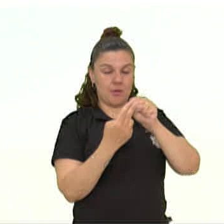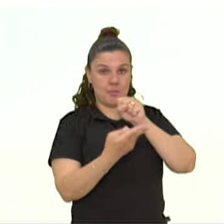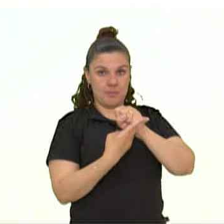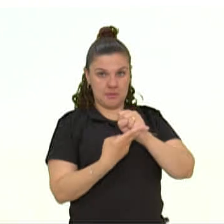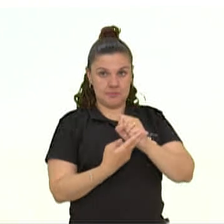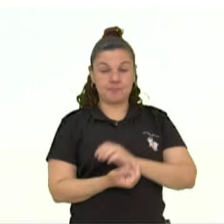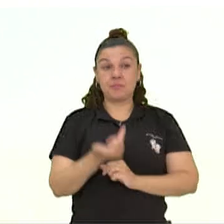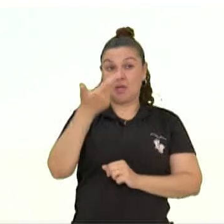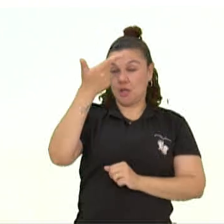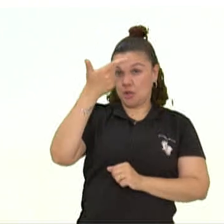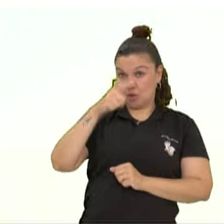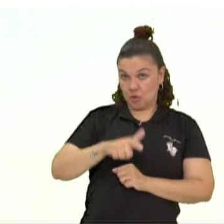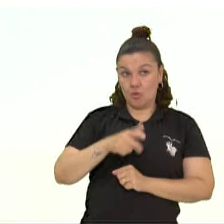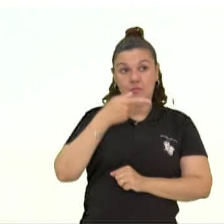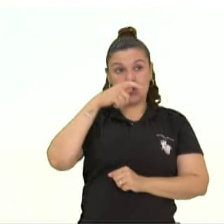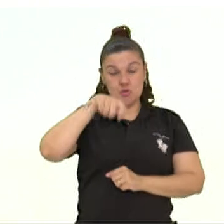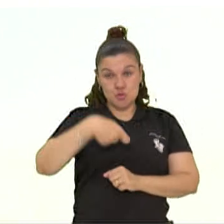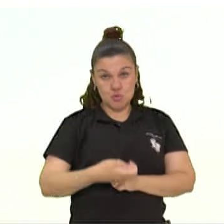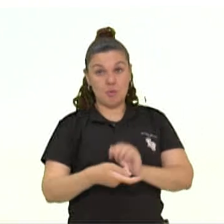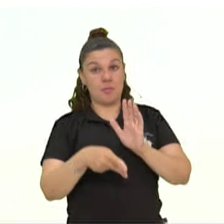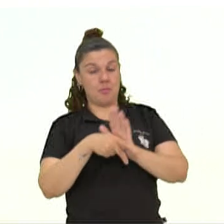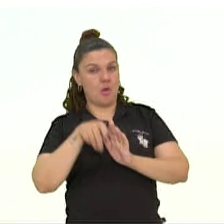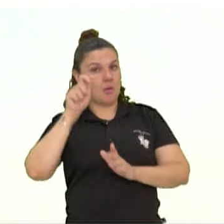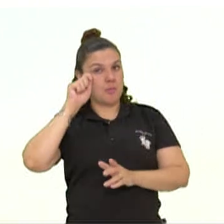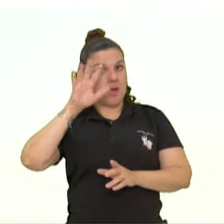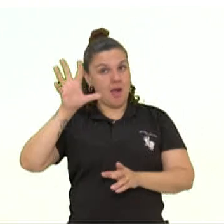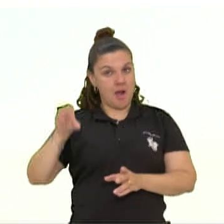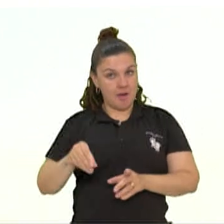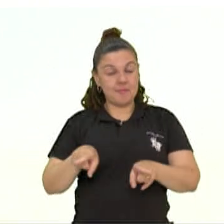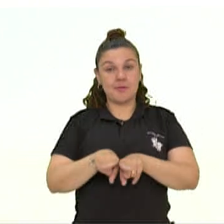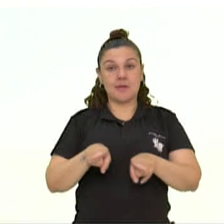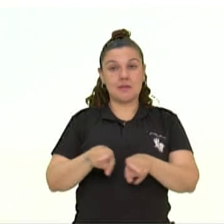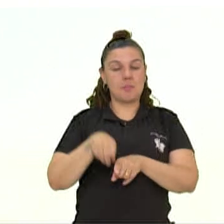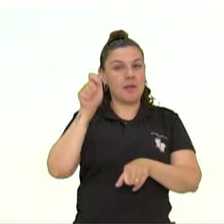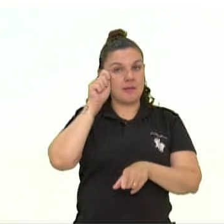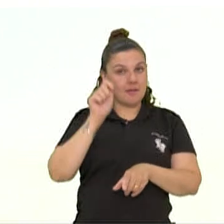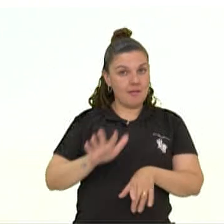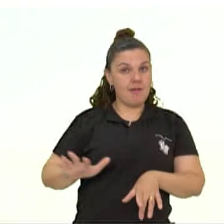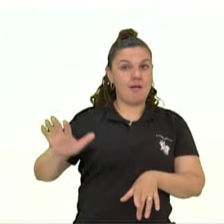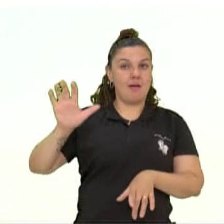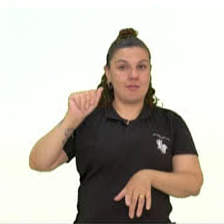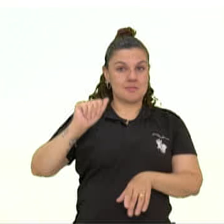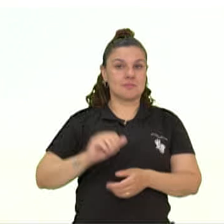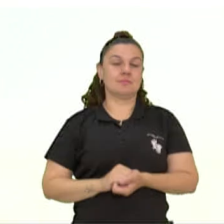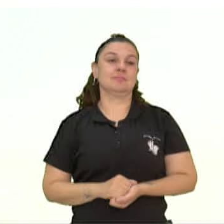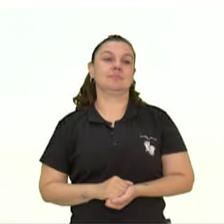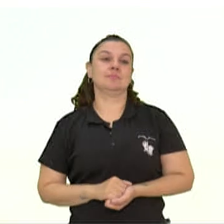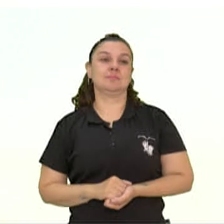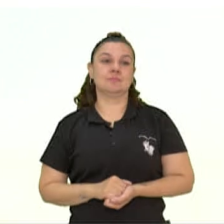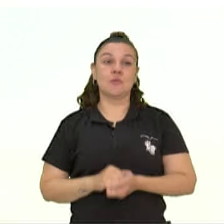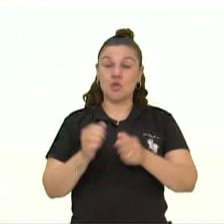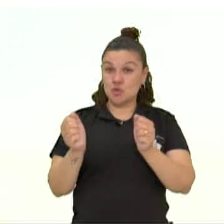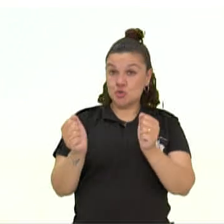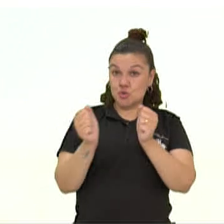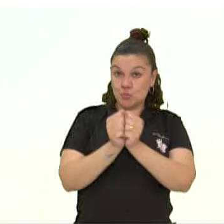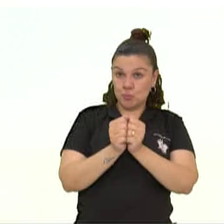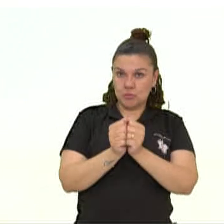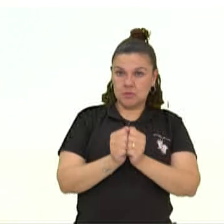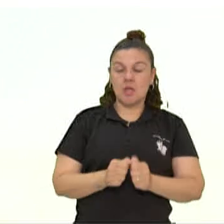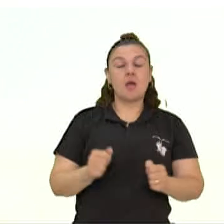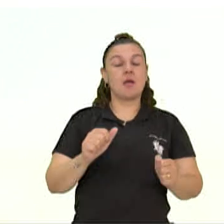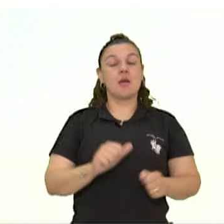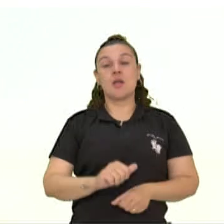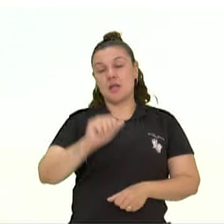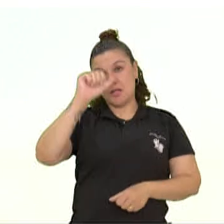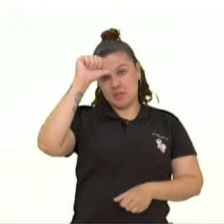estamos falando de 2 continentes, Quase 90% desse aumento vai ocorrer lá na África e na Ásia. Juntas, Índia, China e